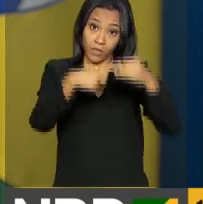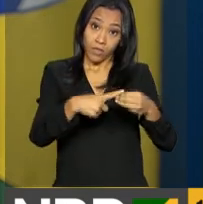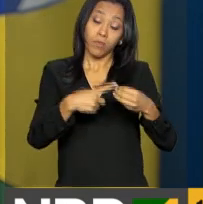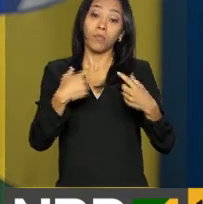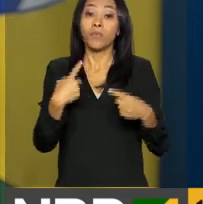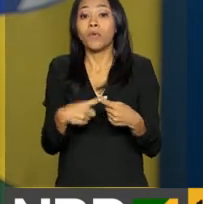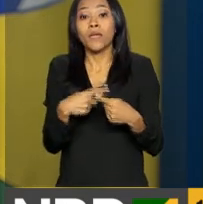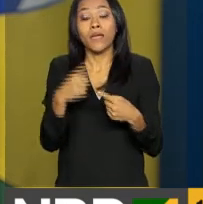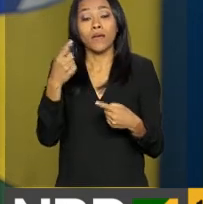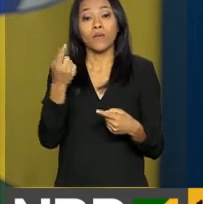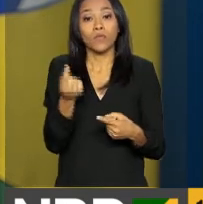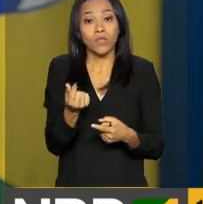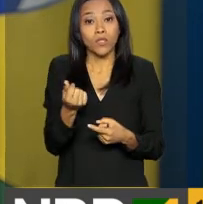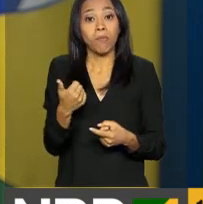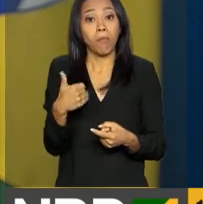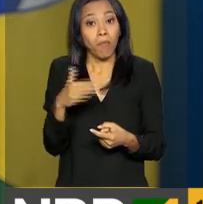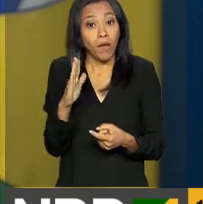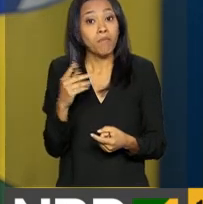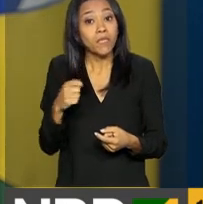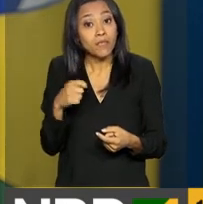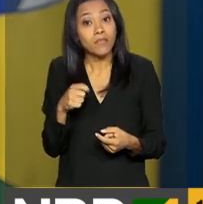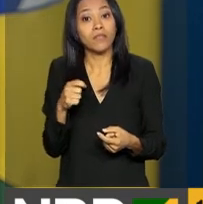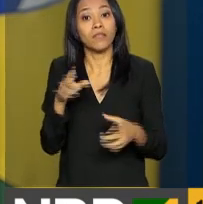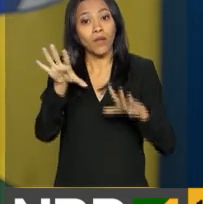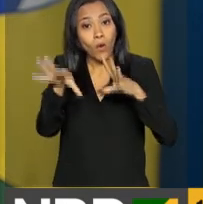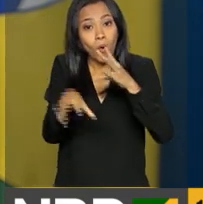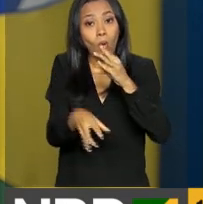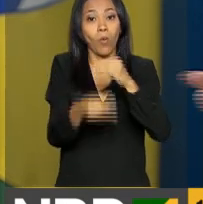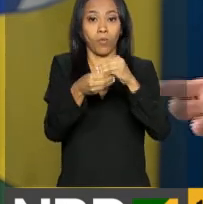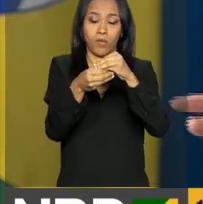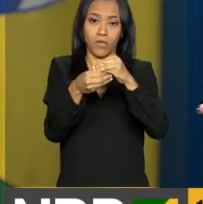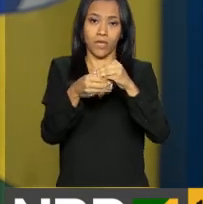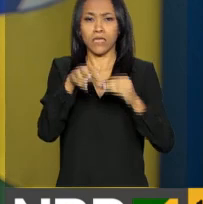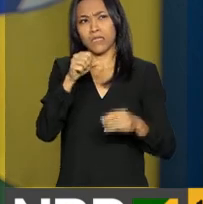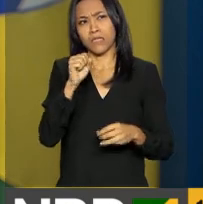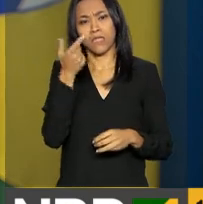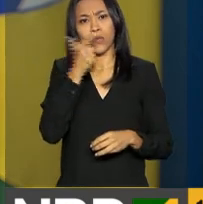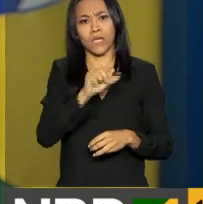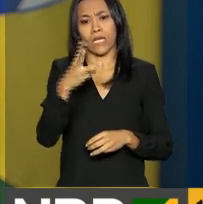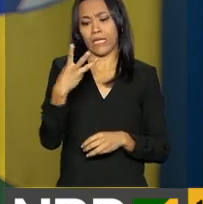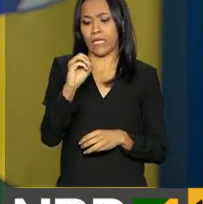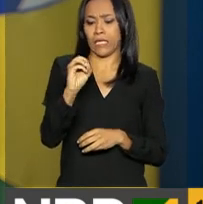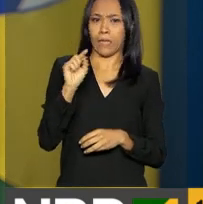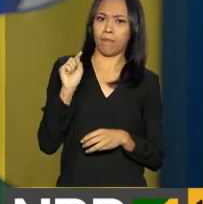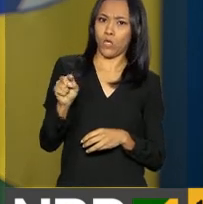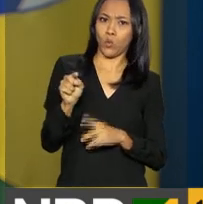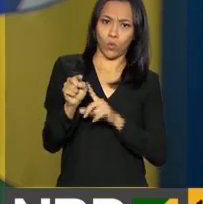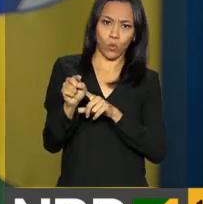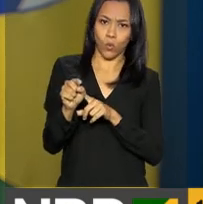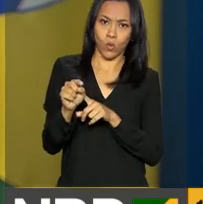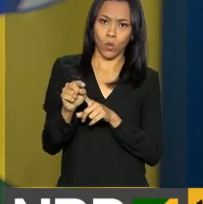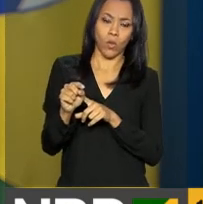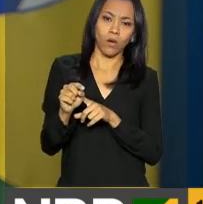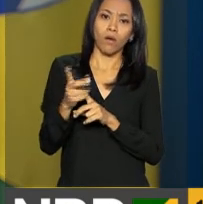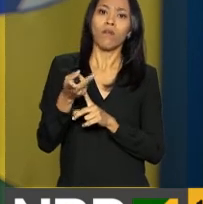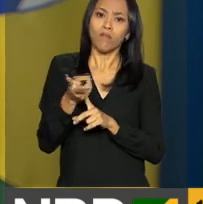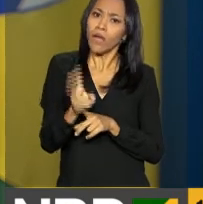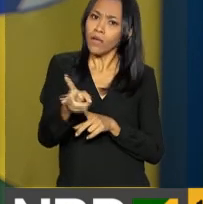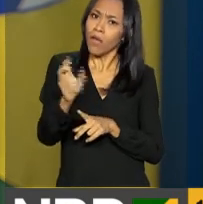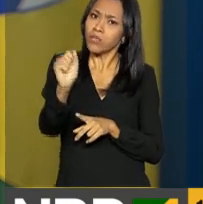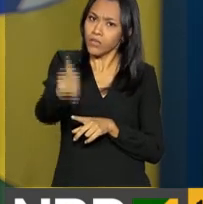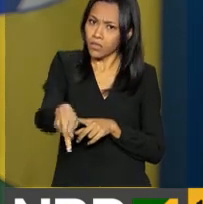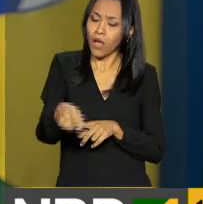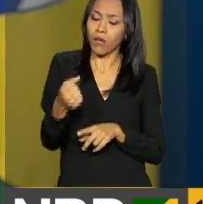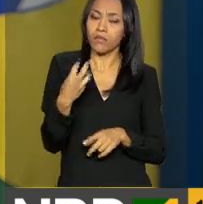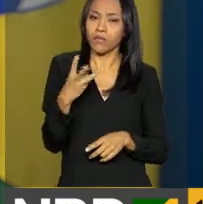do que isso, não é, vão ter que fazer uma previdência complementar. Se ele ganha 30 mil, não vai deixar de se aposentar com 30 mil. A